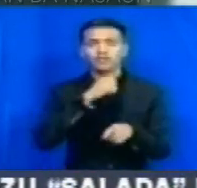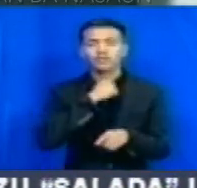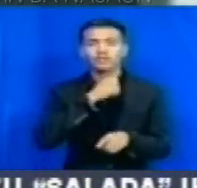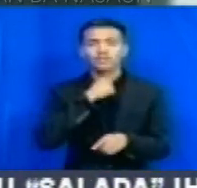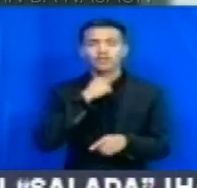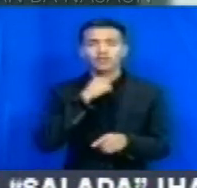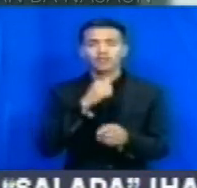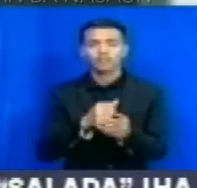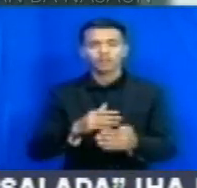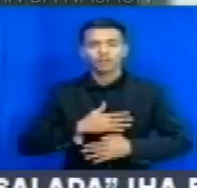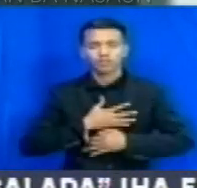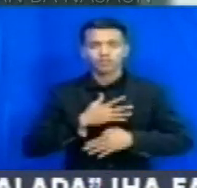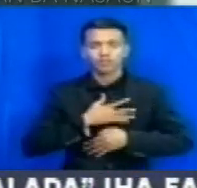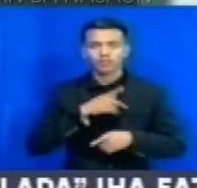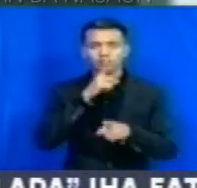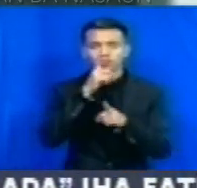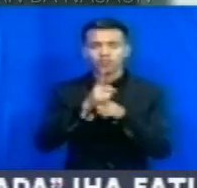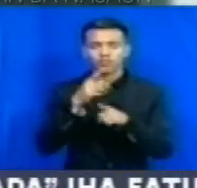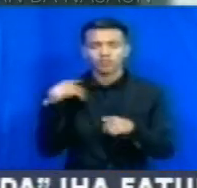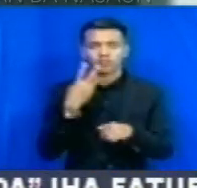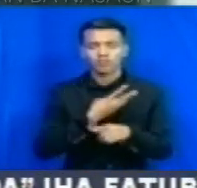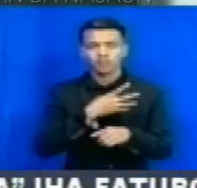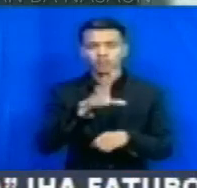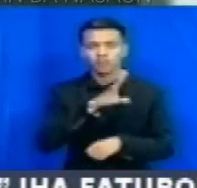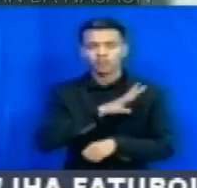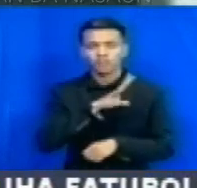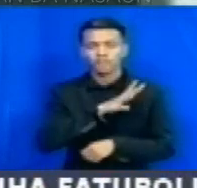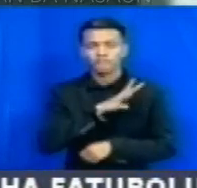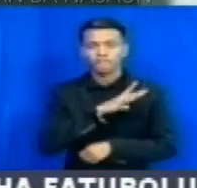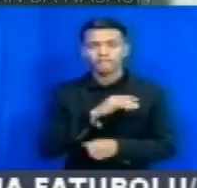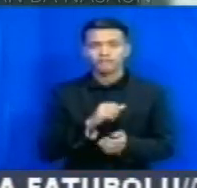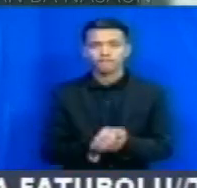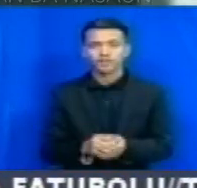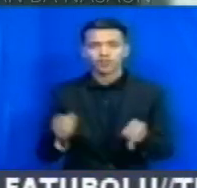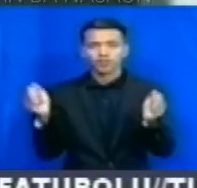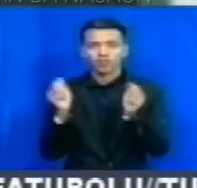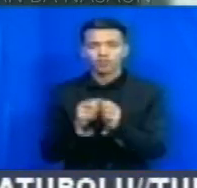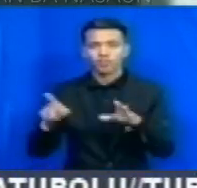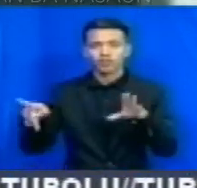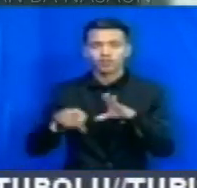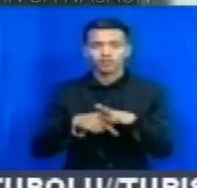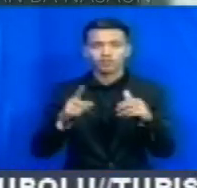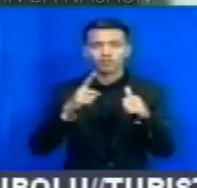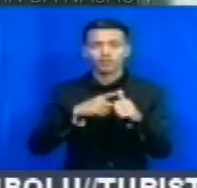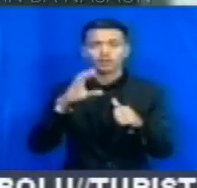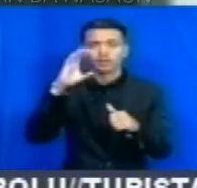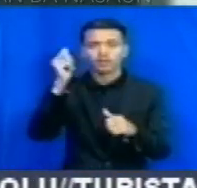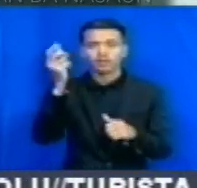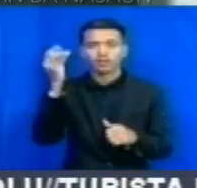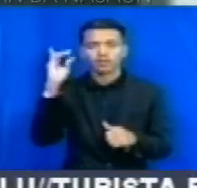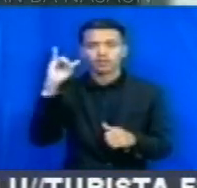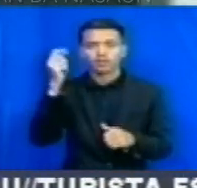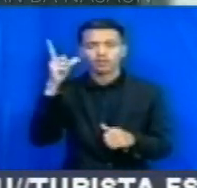e orgulho de vocês e de Rein. Kata com presença primeiro cardeal e tenha uma